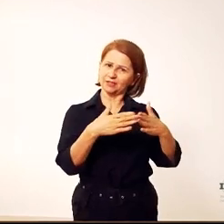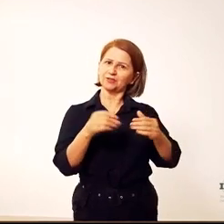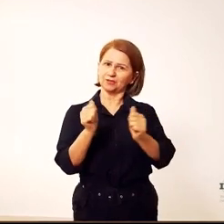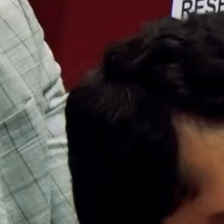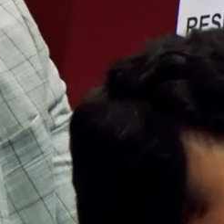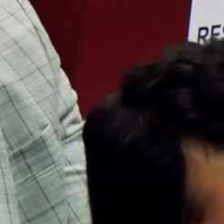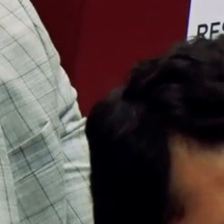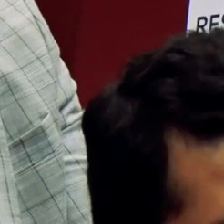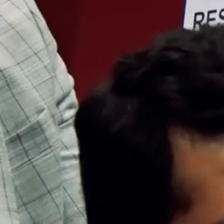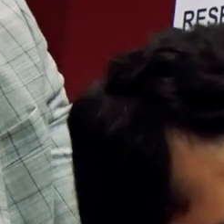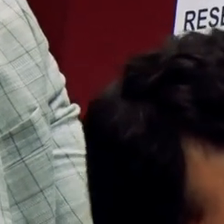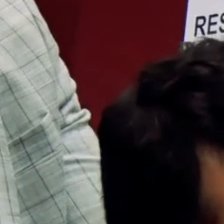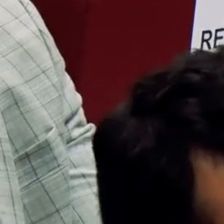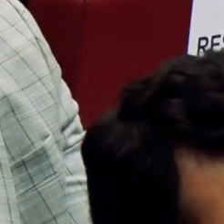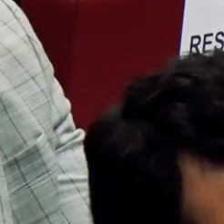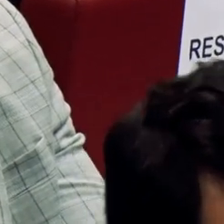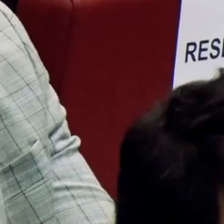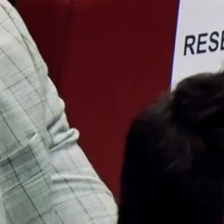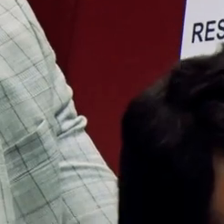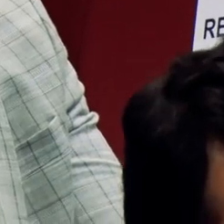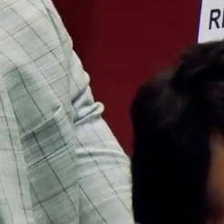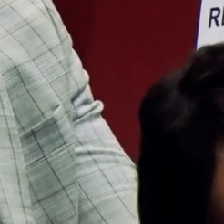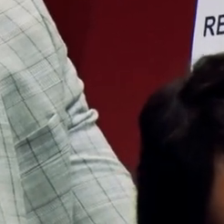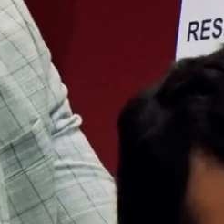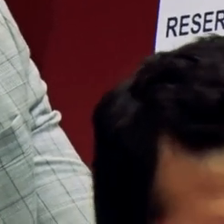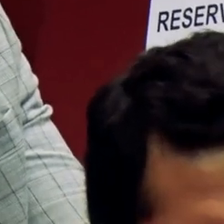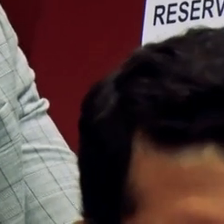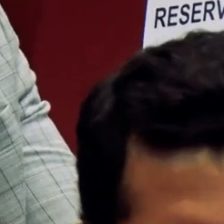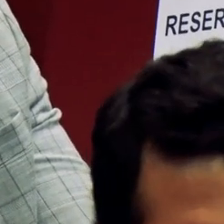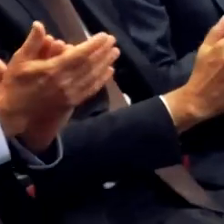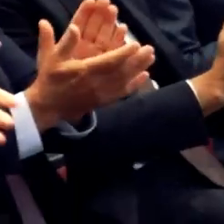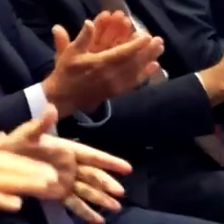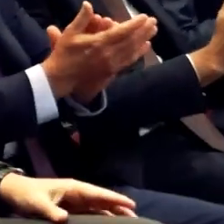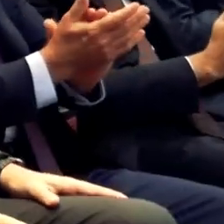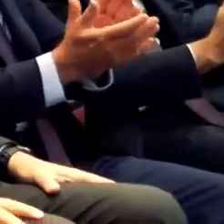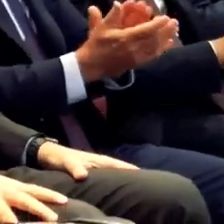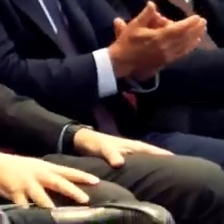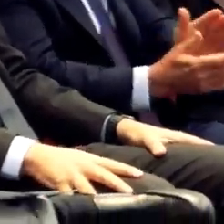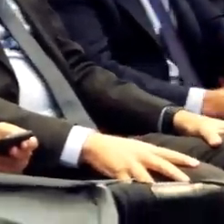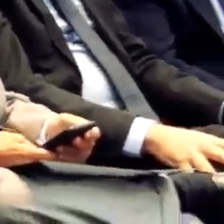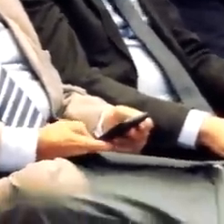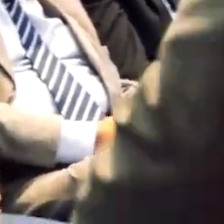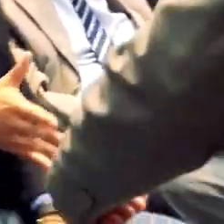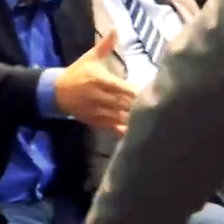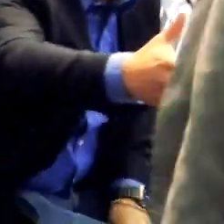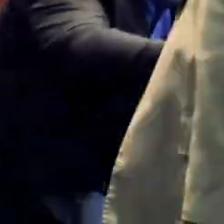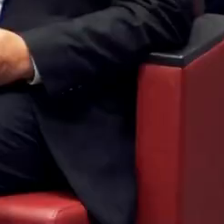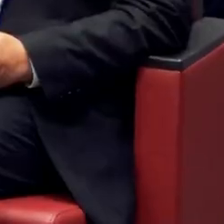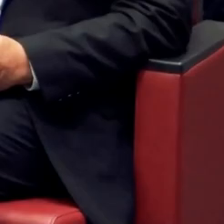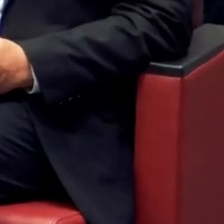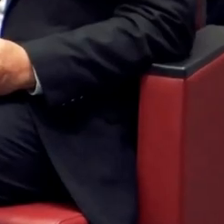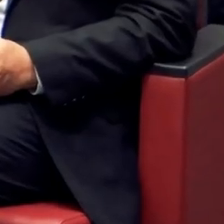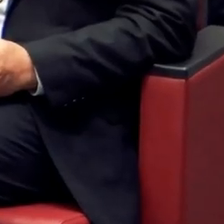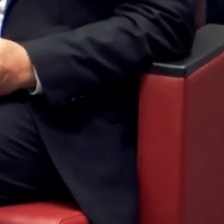TCM, procurador-geral do Ministério Público de Contas junto ao TCM, Henrique Pandim, entre outras autoridades. Na parte da